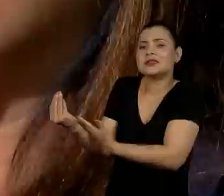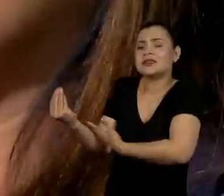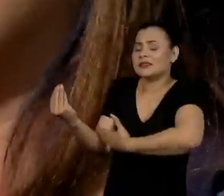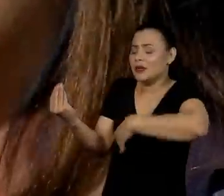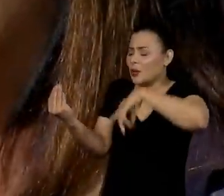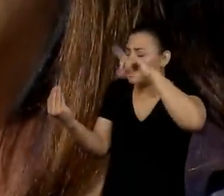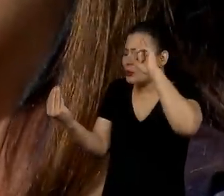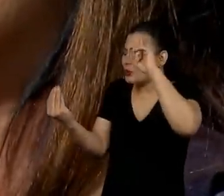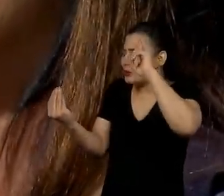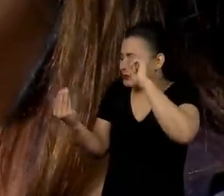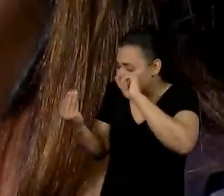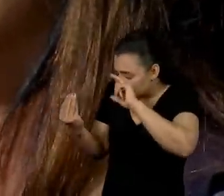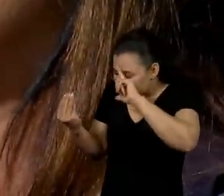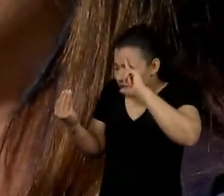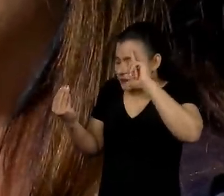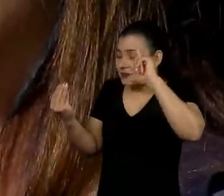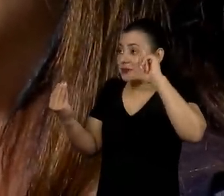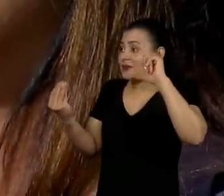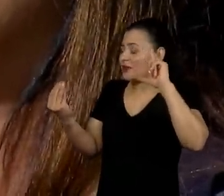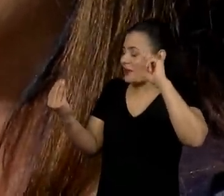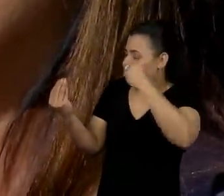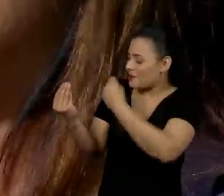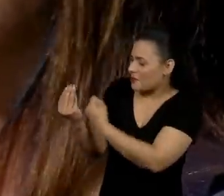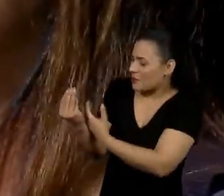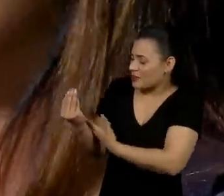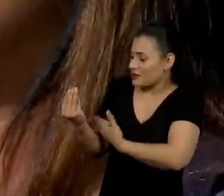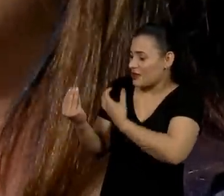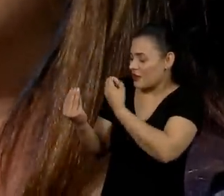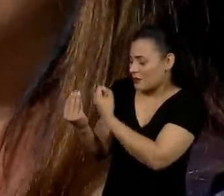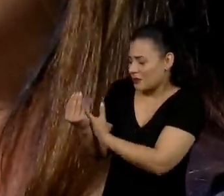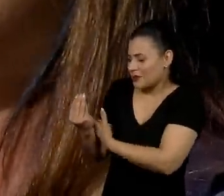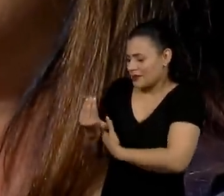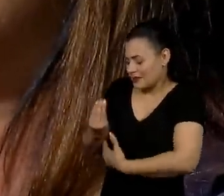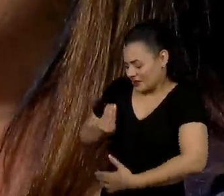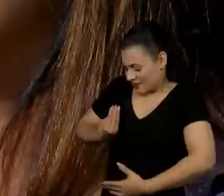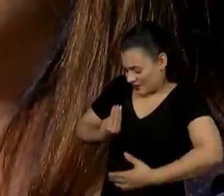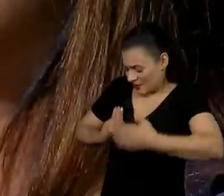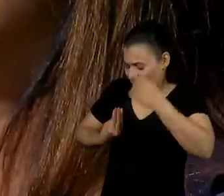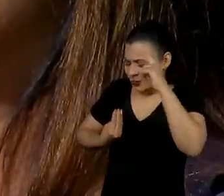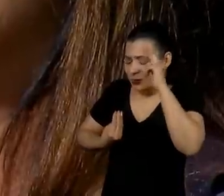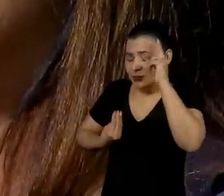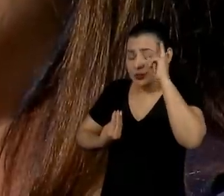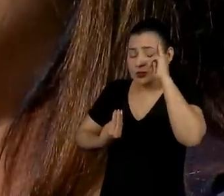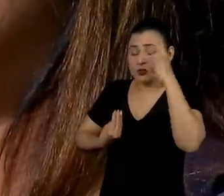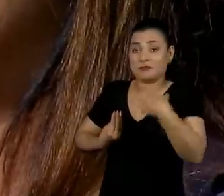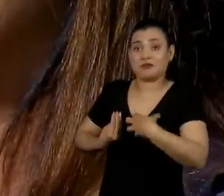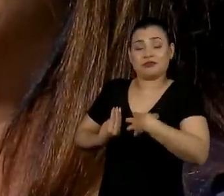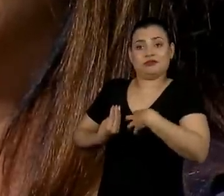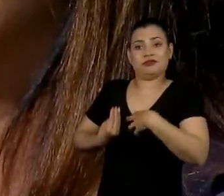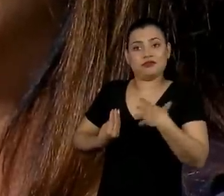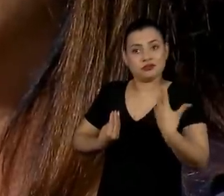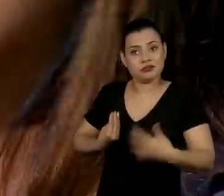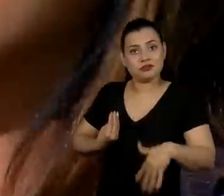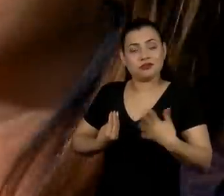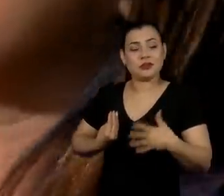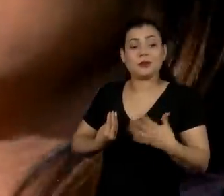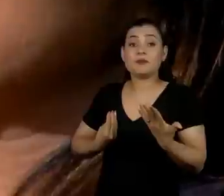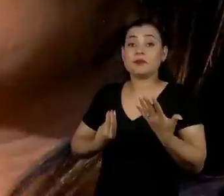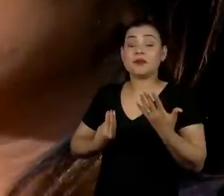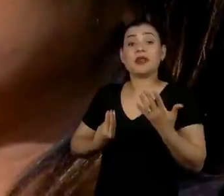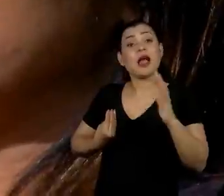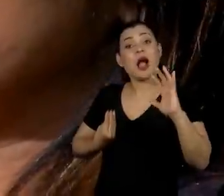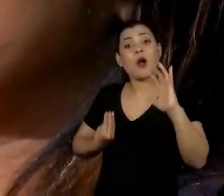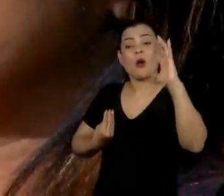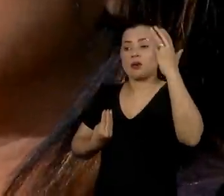muitas emoções né no dia a dia então todo dia Uma emoção e um